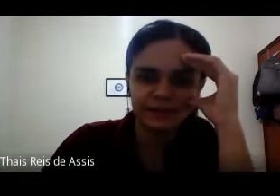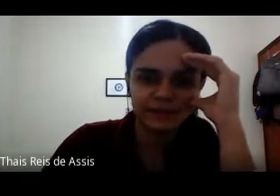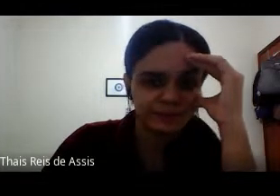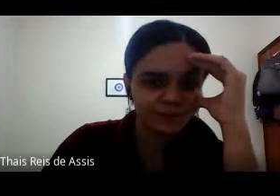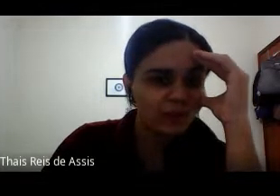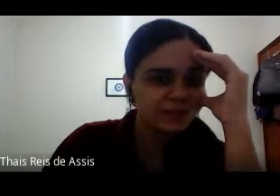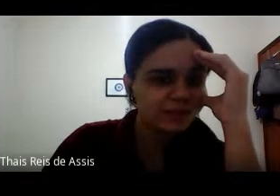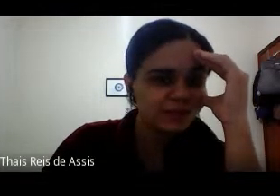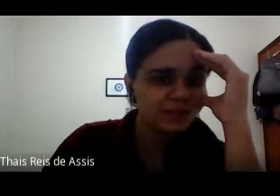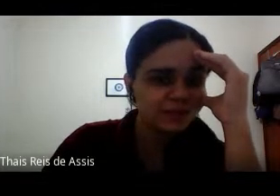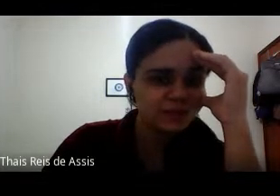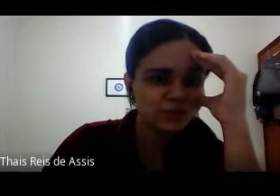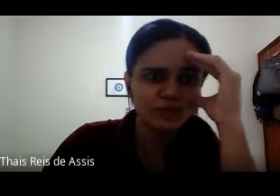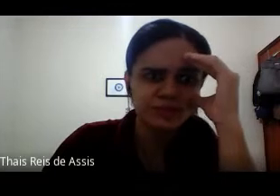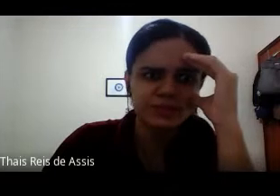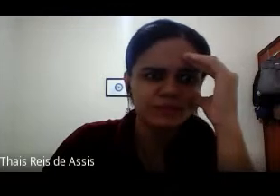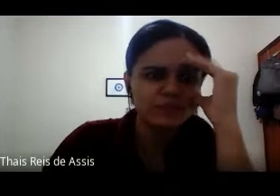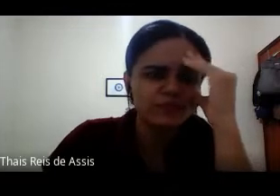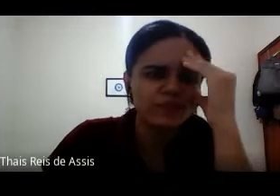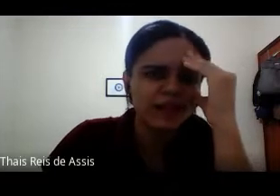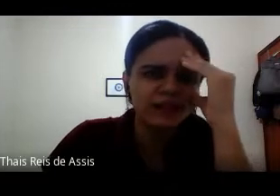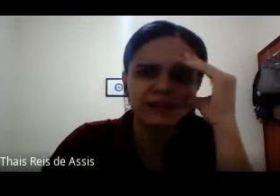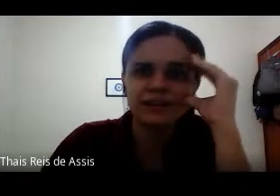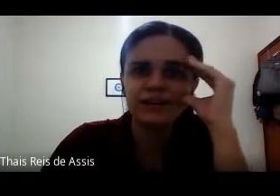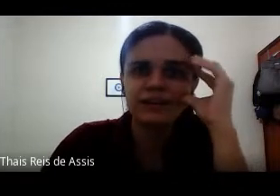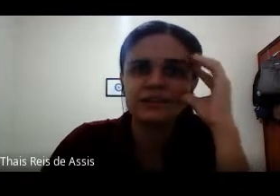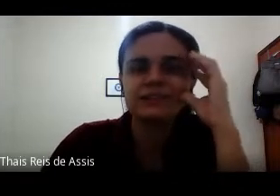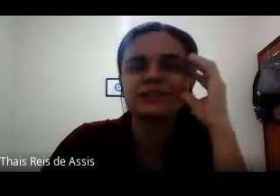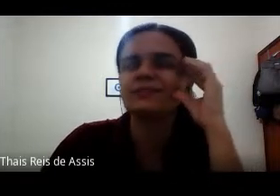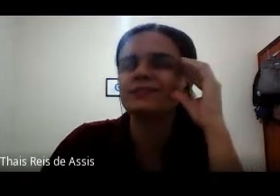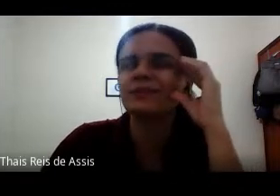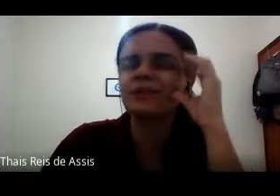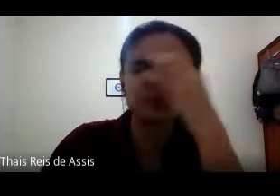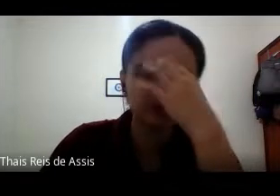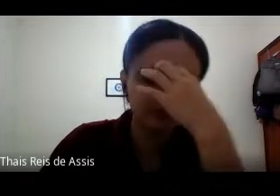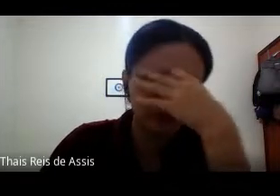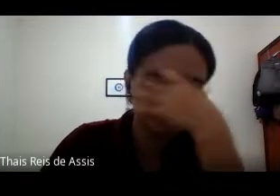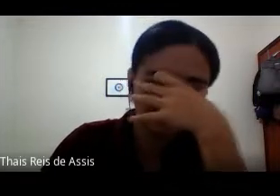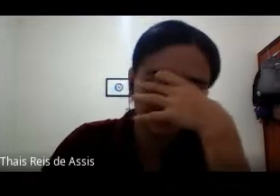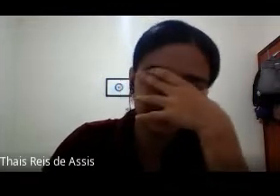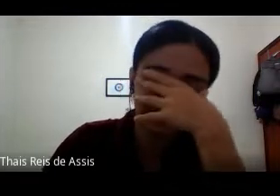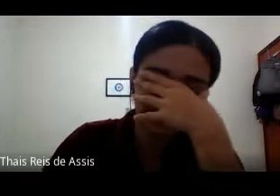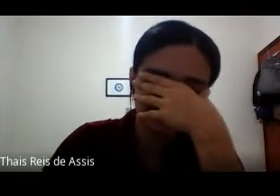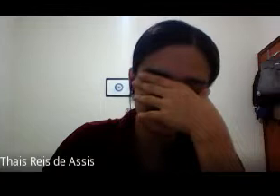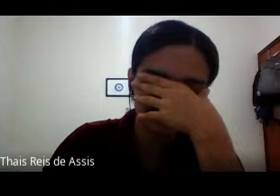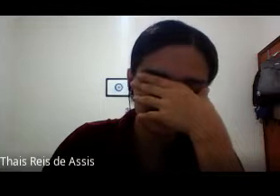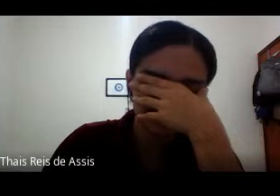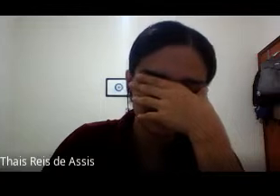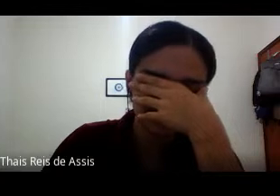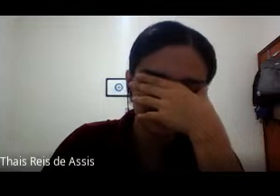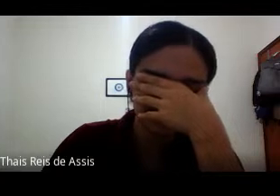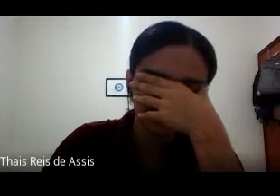plana? Quantas e quantas pessoas nós estamos ouvindo falar? E são... Como é que chama o movimento? O povo que acredita que a Terra é plana,